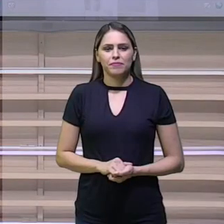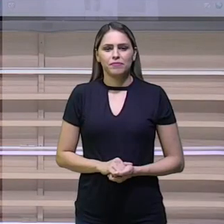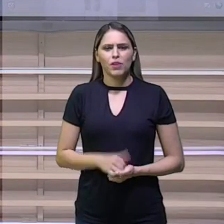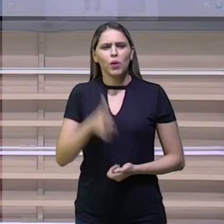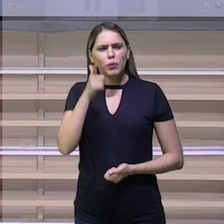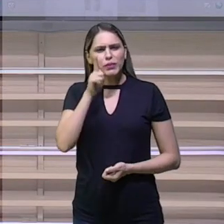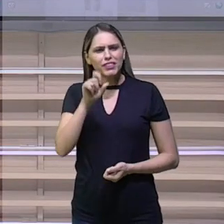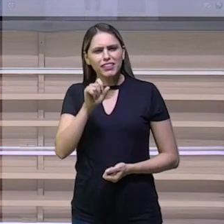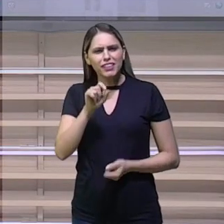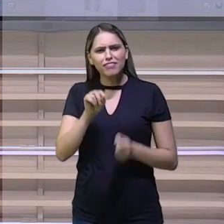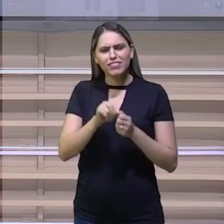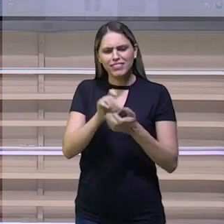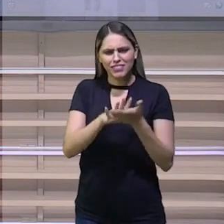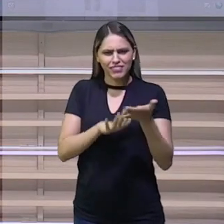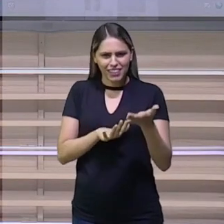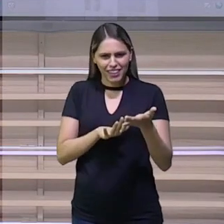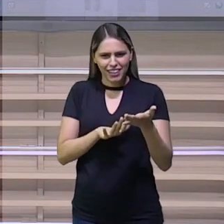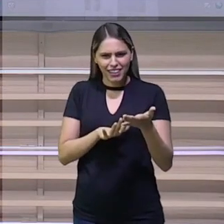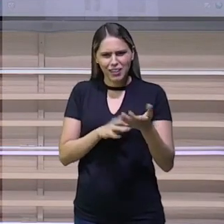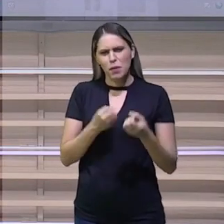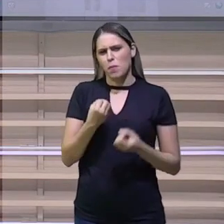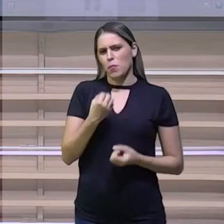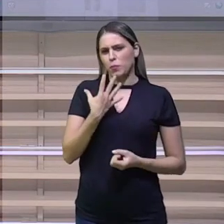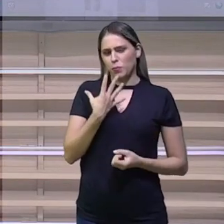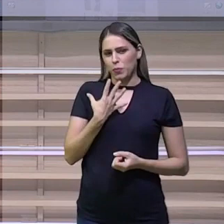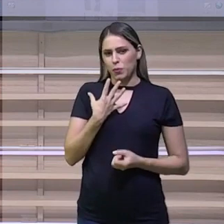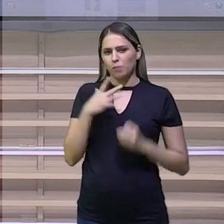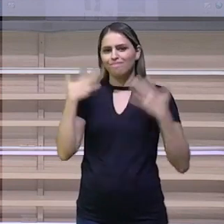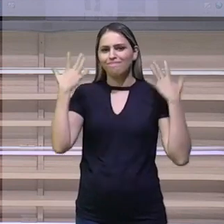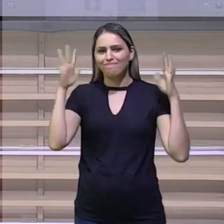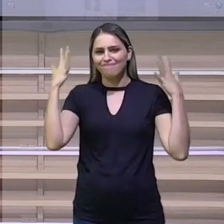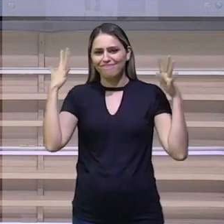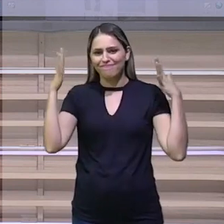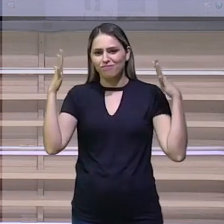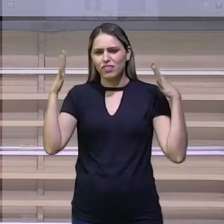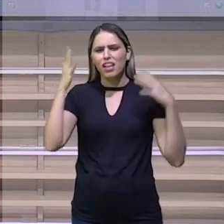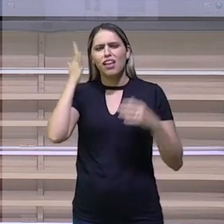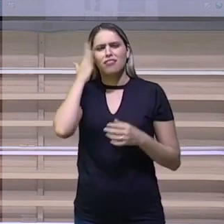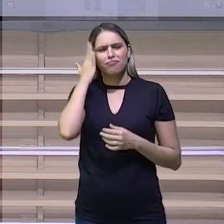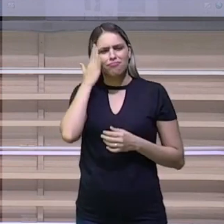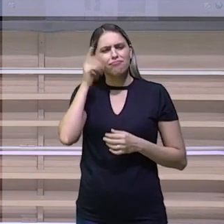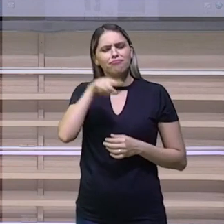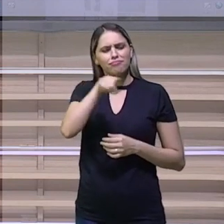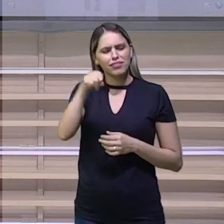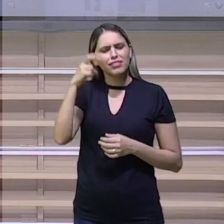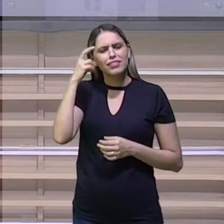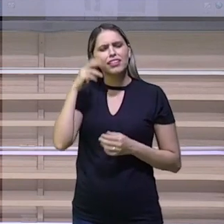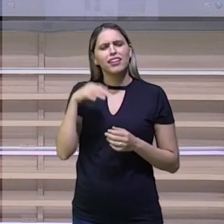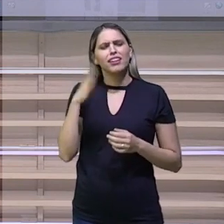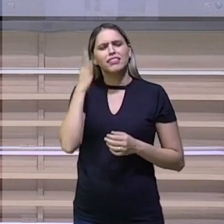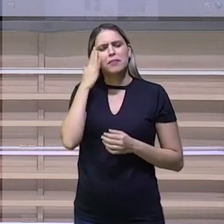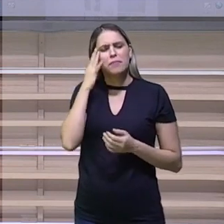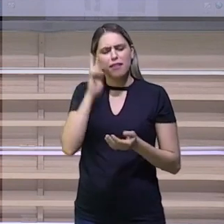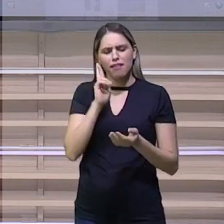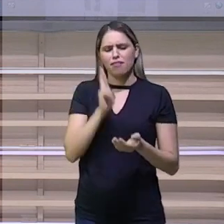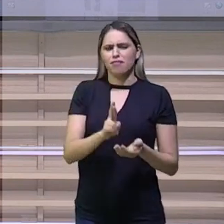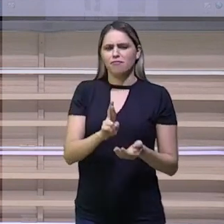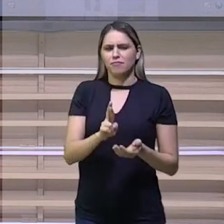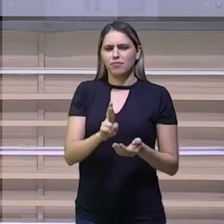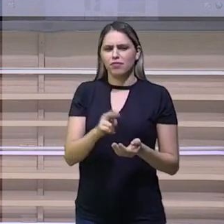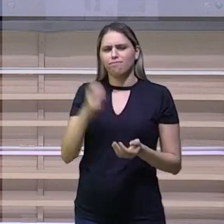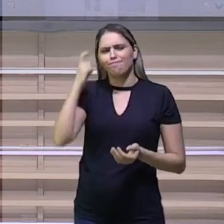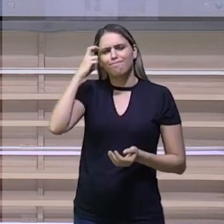Conseguiram realizar toda a atividade? Que bom! Parabéns! Eu sabia que você ia responder todas. Você é